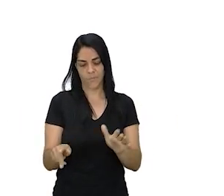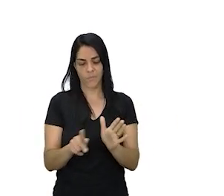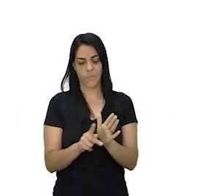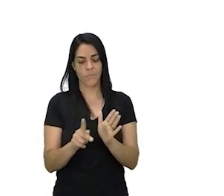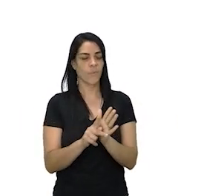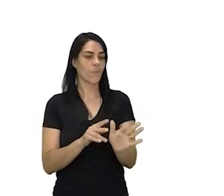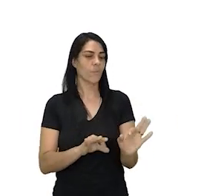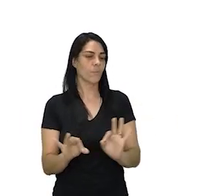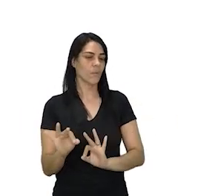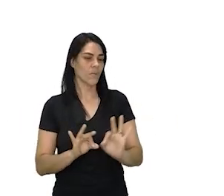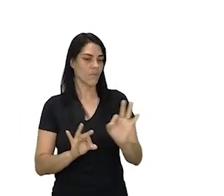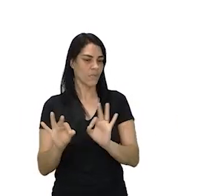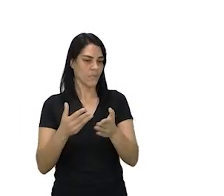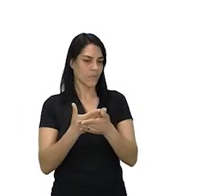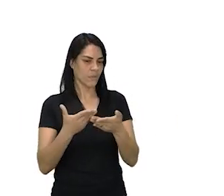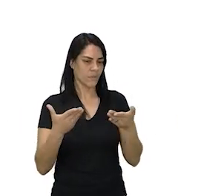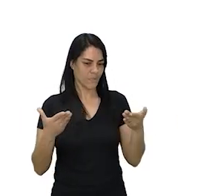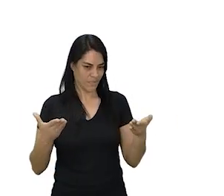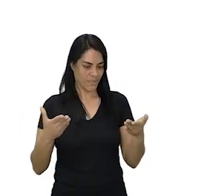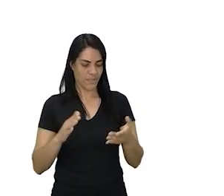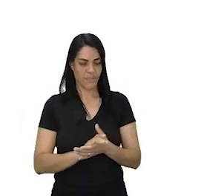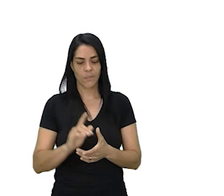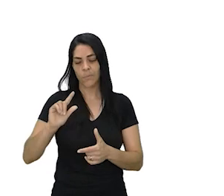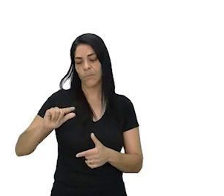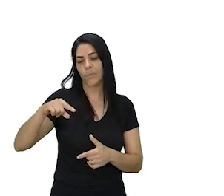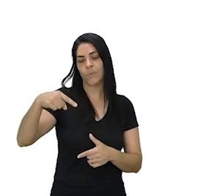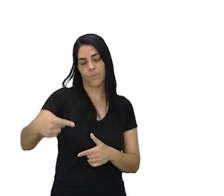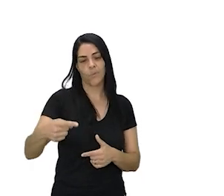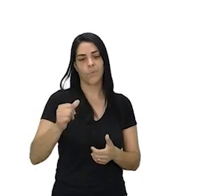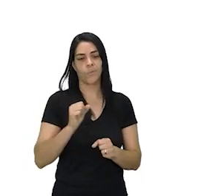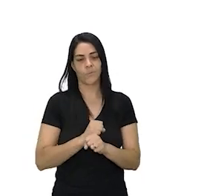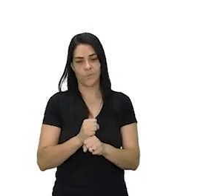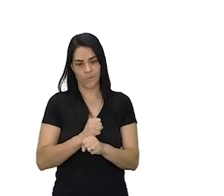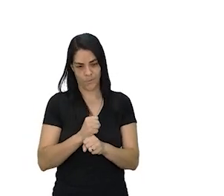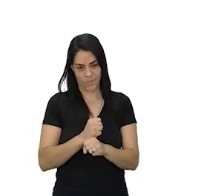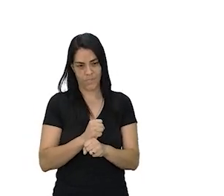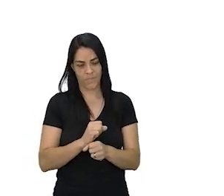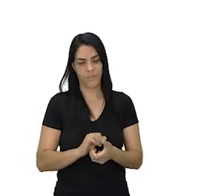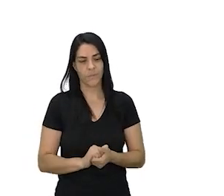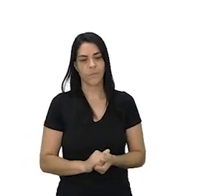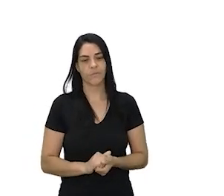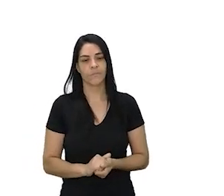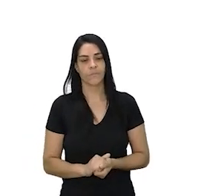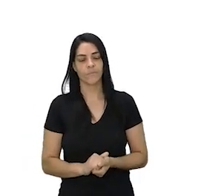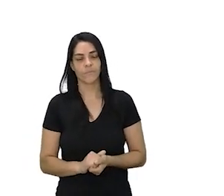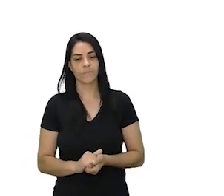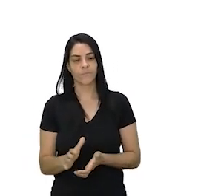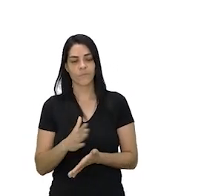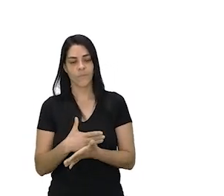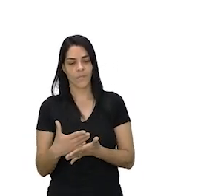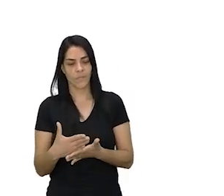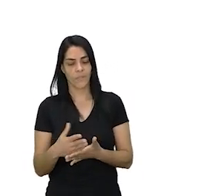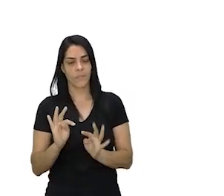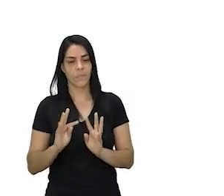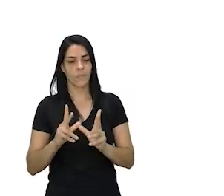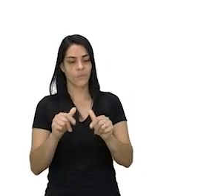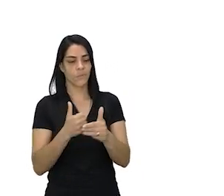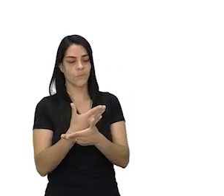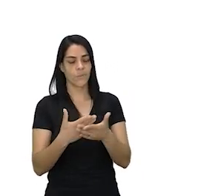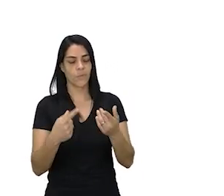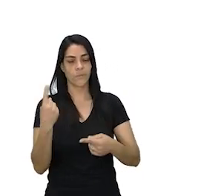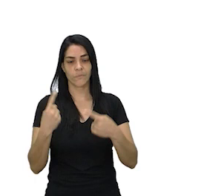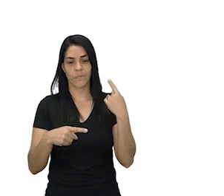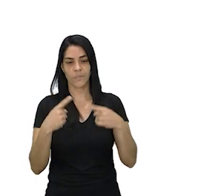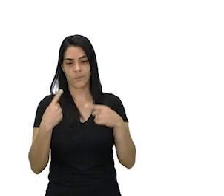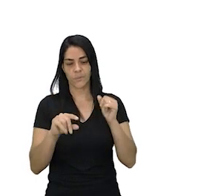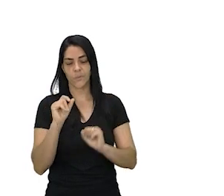planejamento de vocês, sobretudo para o próximo ano, né? Quando um novo ano letivo vai começar e o que a gente vai discutir aqui,